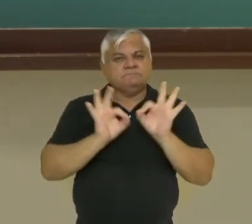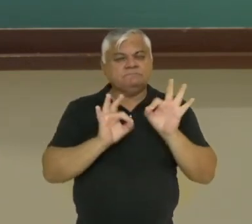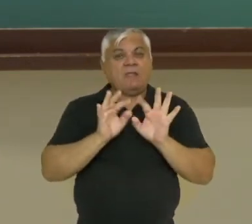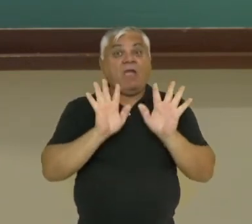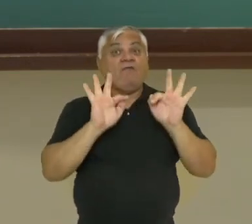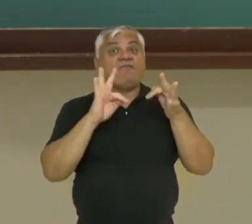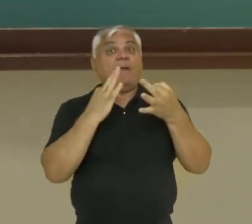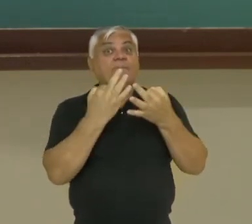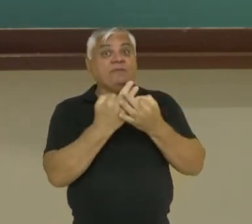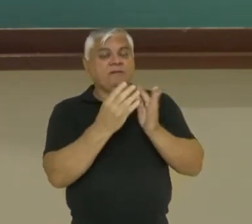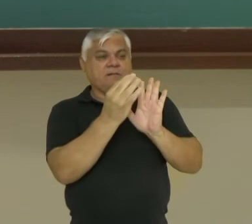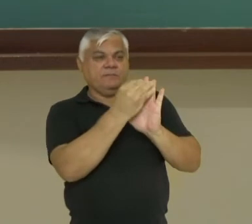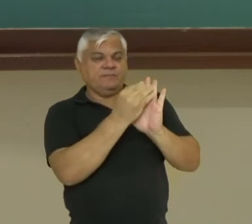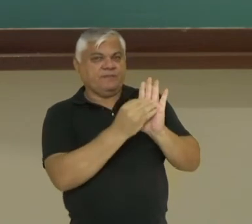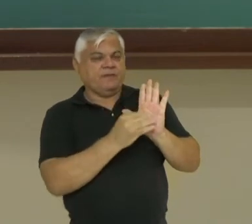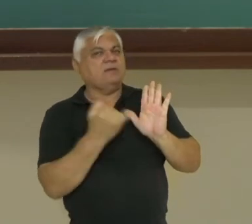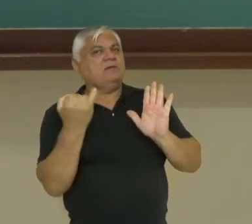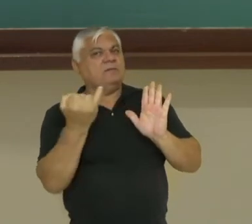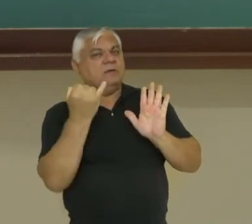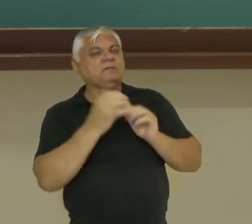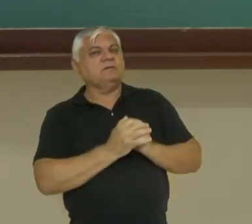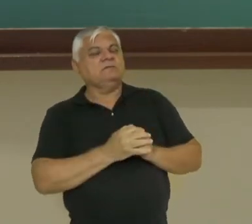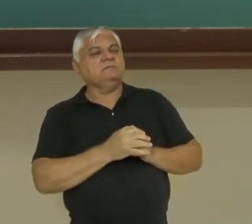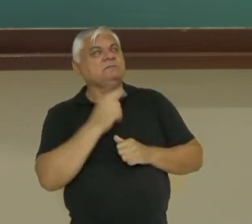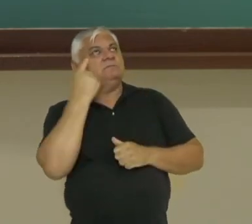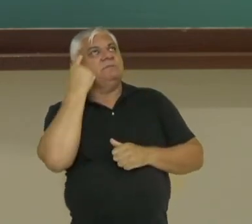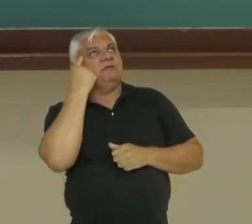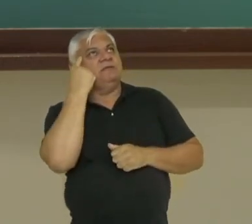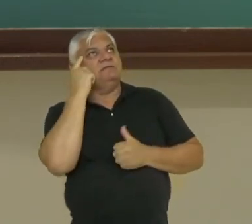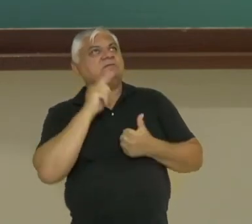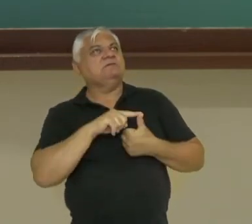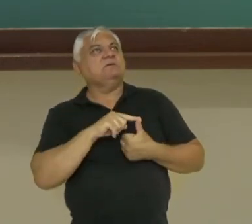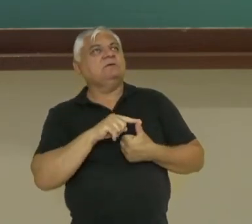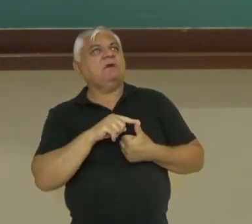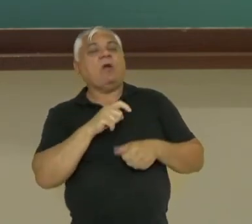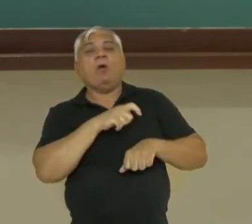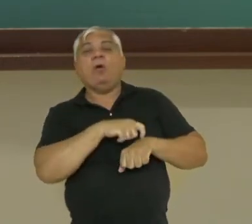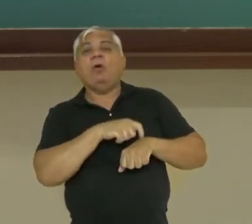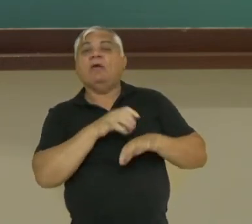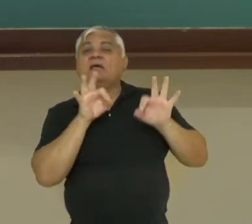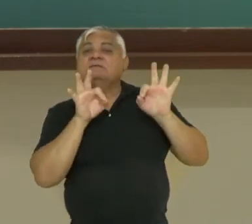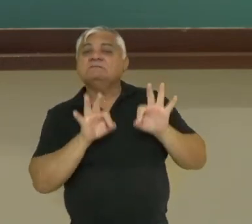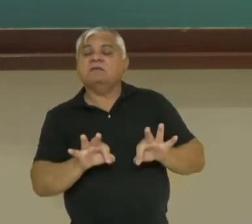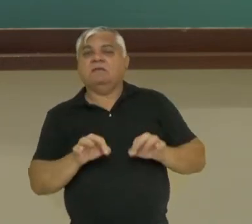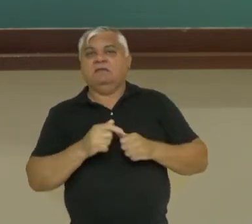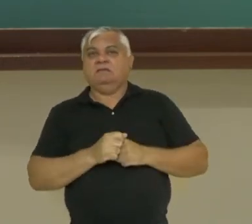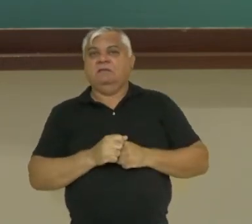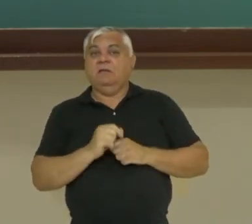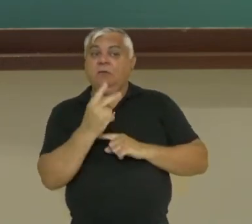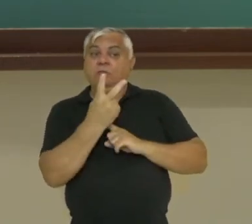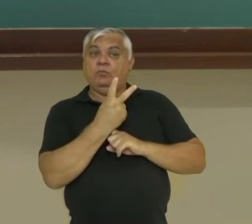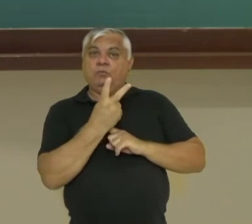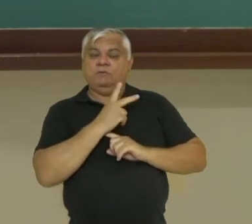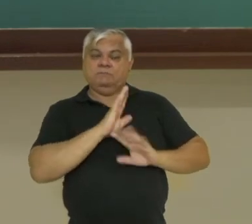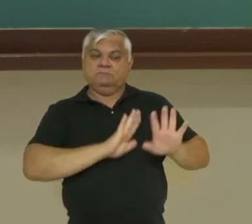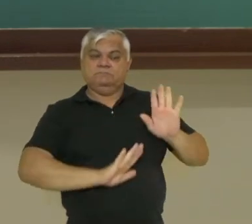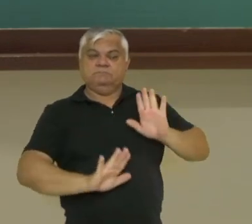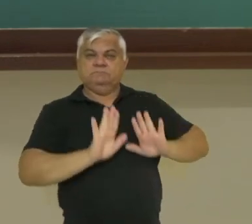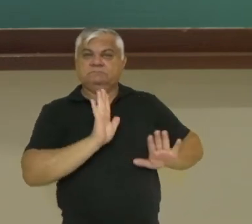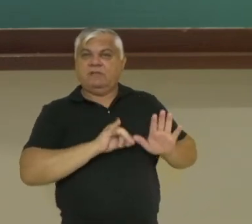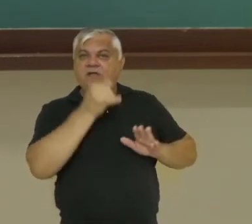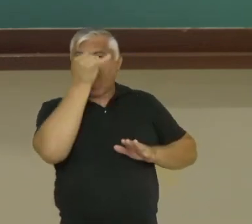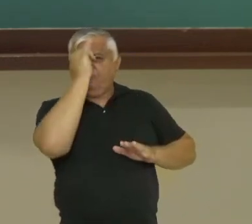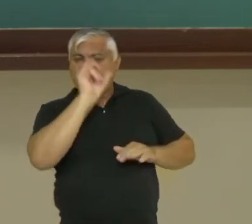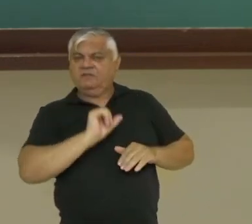de extrema importância. Então, pensem aí, né? Qual que é o momento correto? Se cuidem até esse momento, né? Para